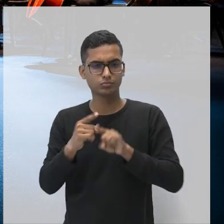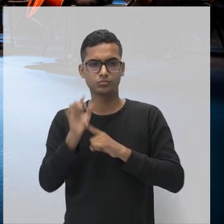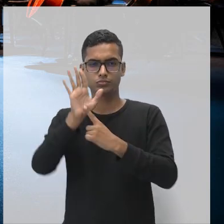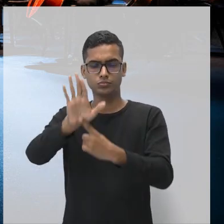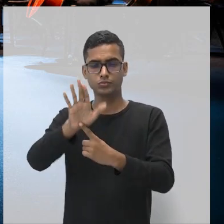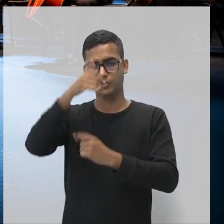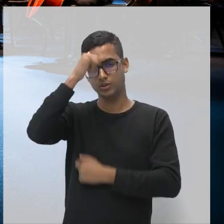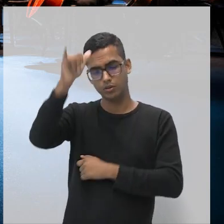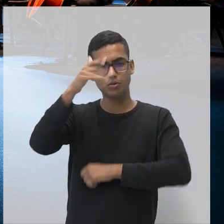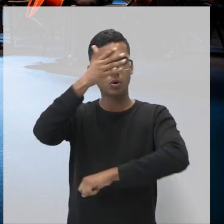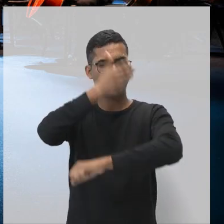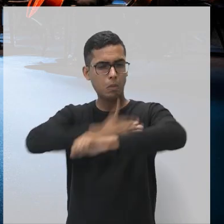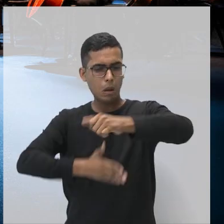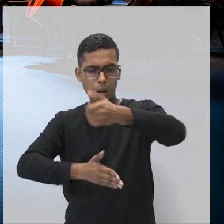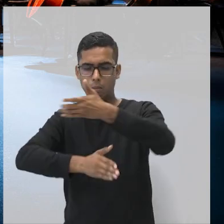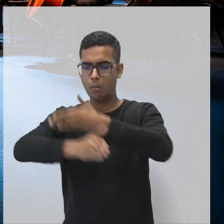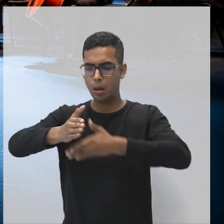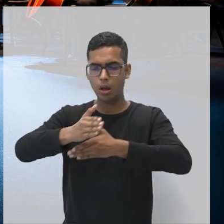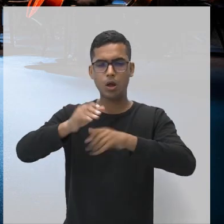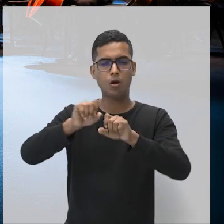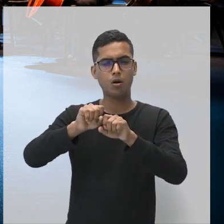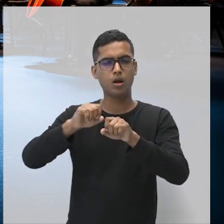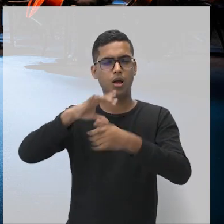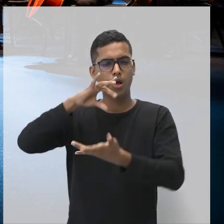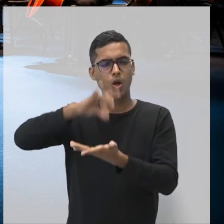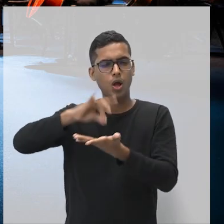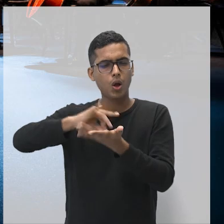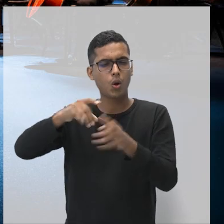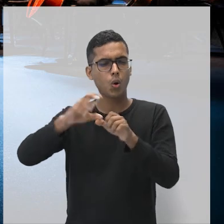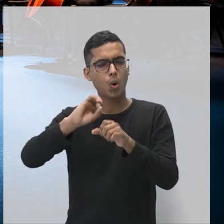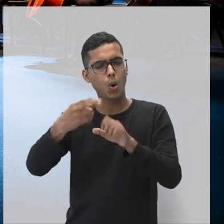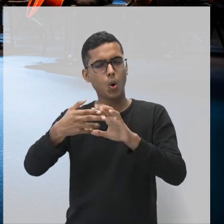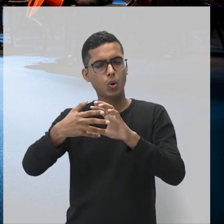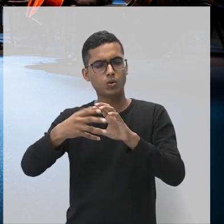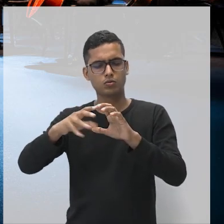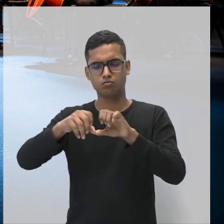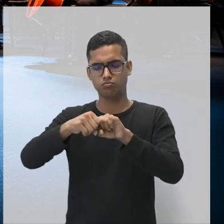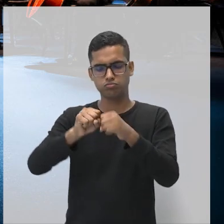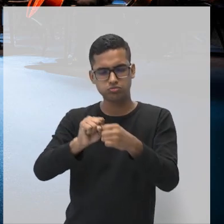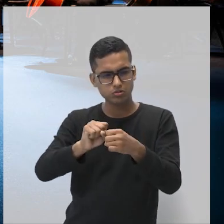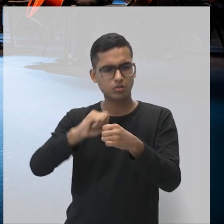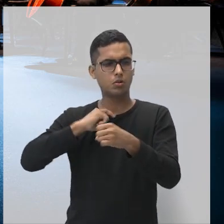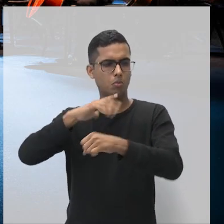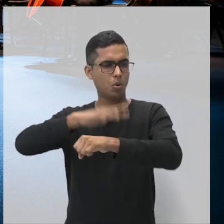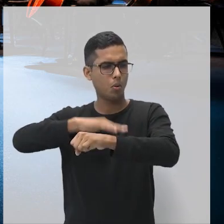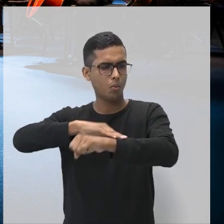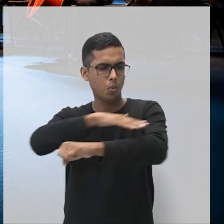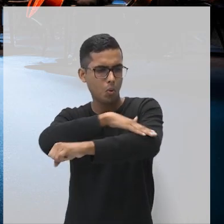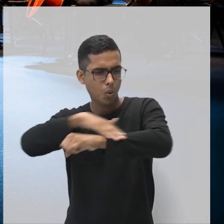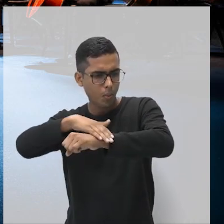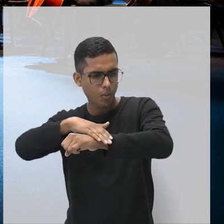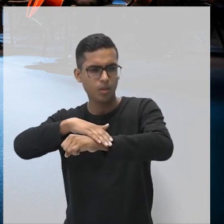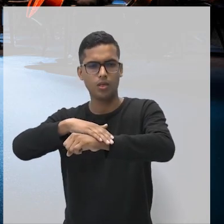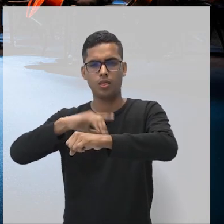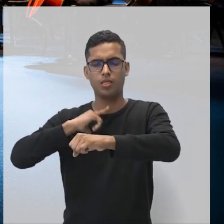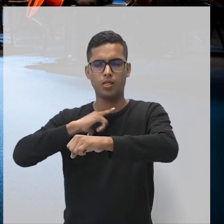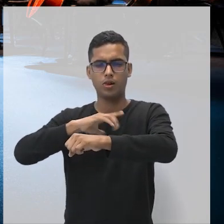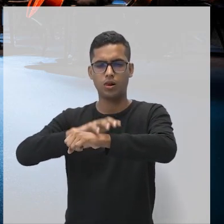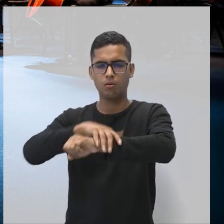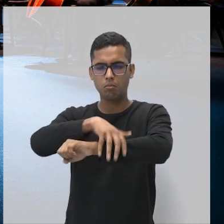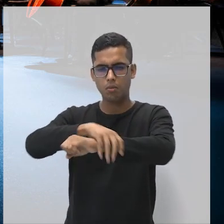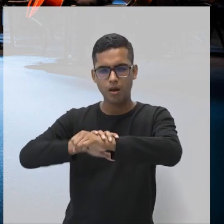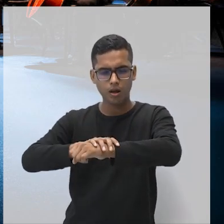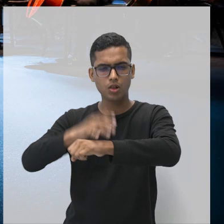de lesões. É claro que nós não queremos forçar demais um membro, né, enquanto a gente realiza esse movimento. Então, ele tem que